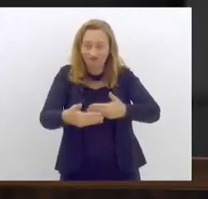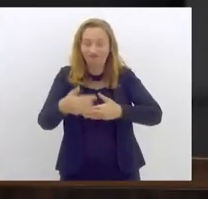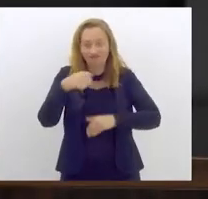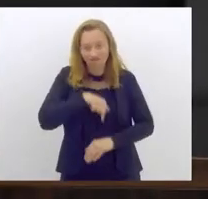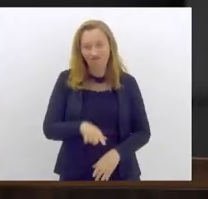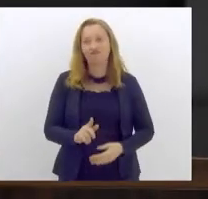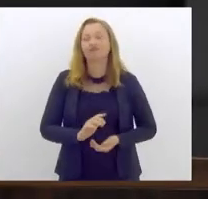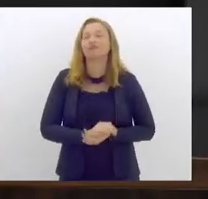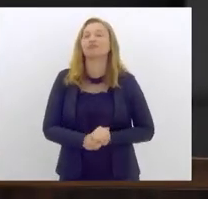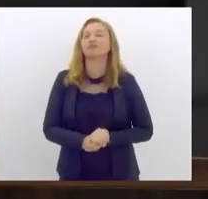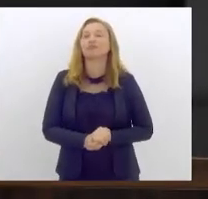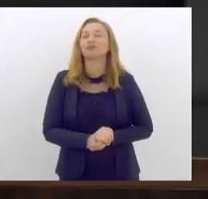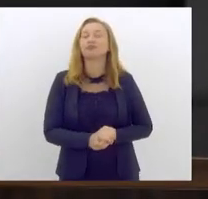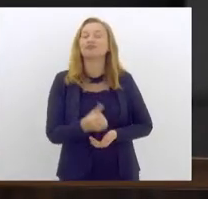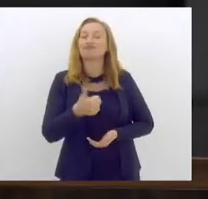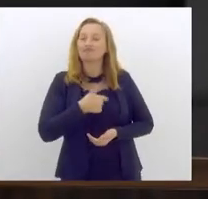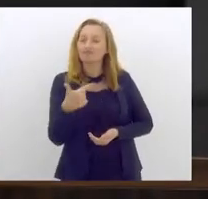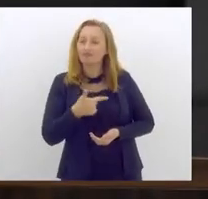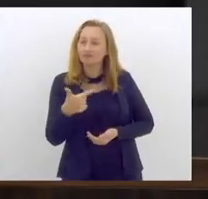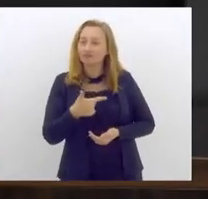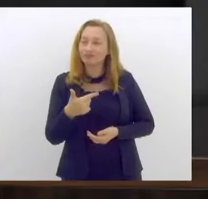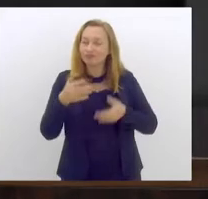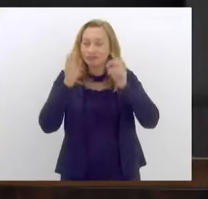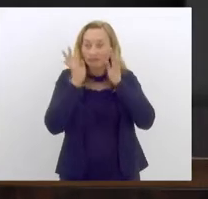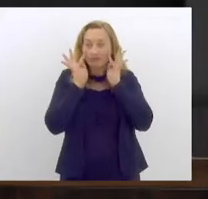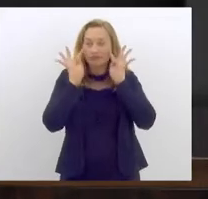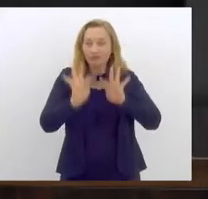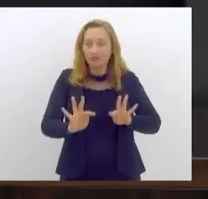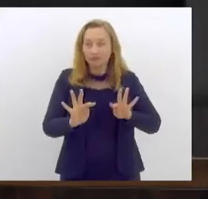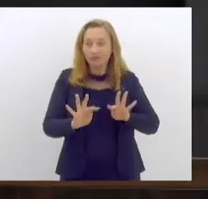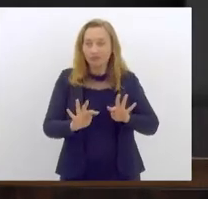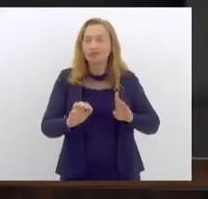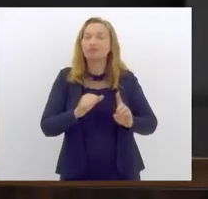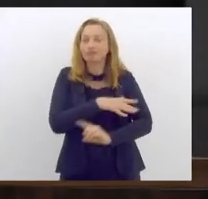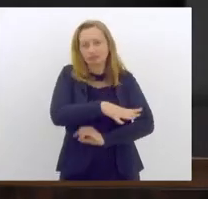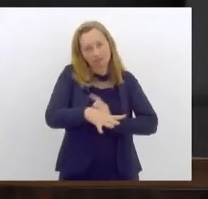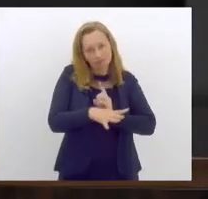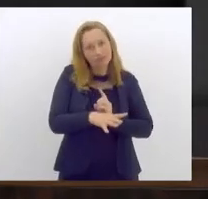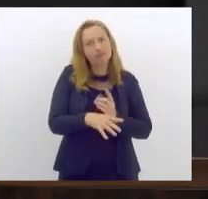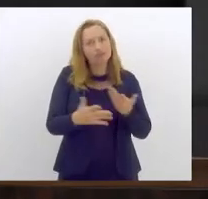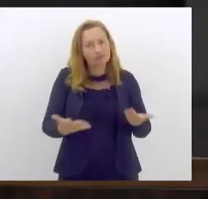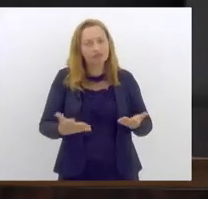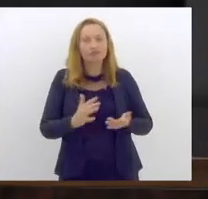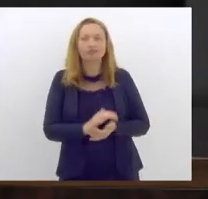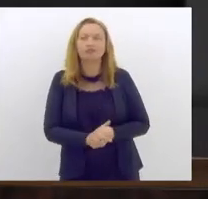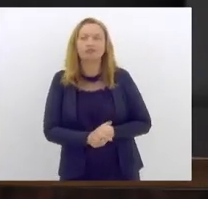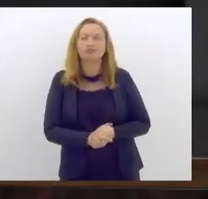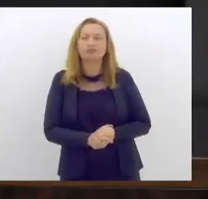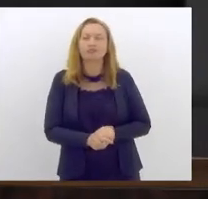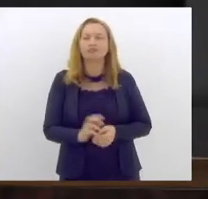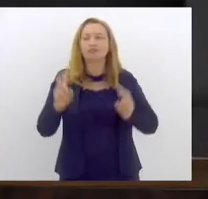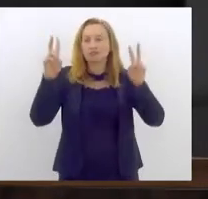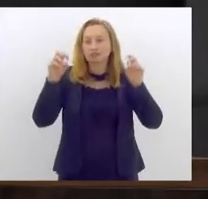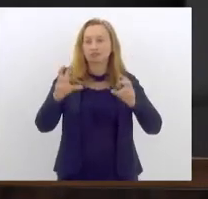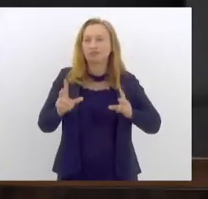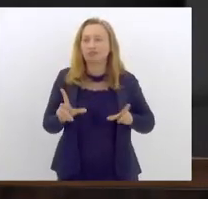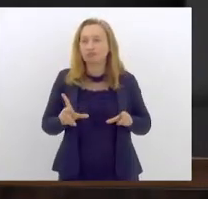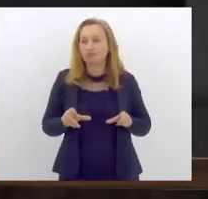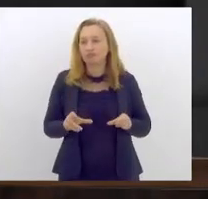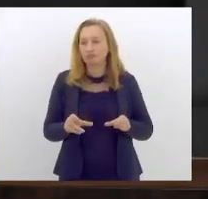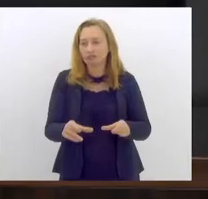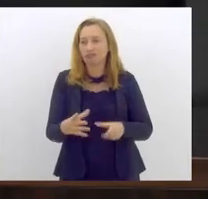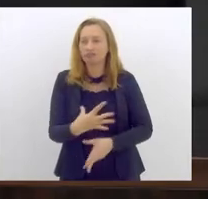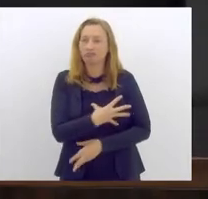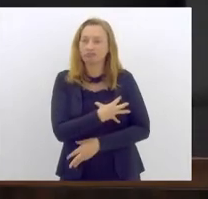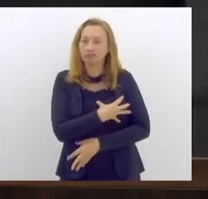dentro segundo chamar atenção da sociedade né sobre a questão do câncer de mama eu